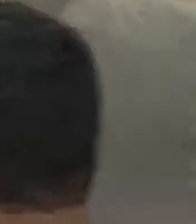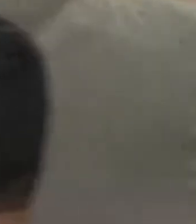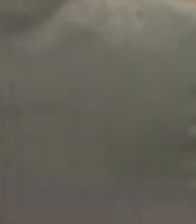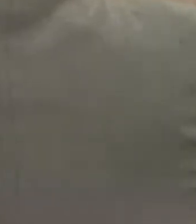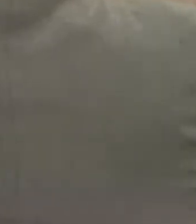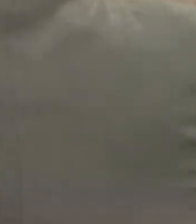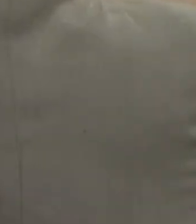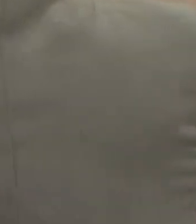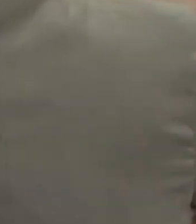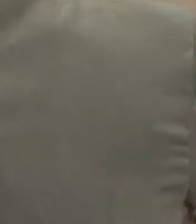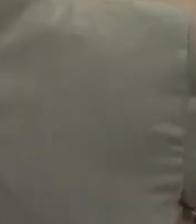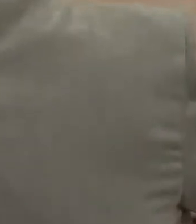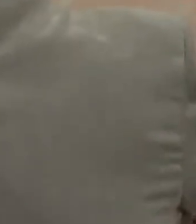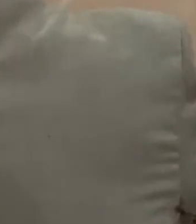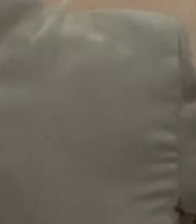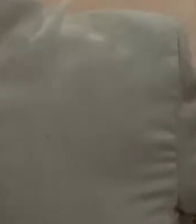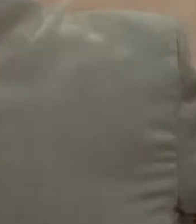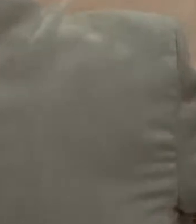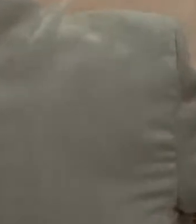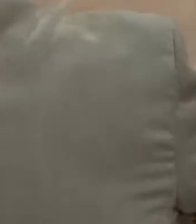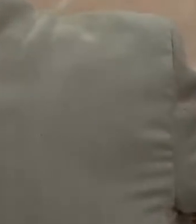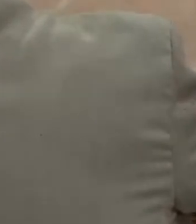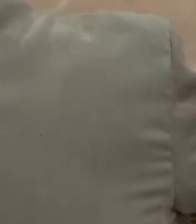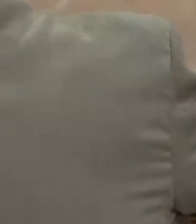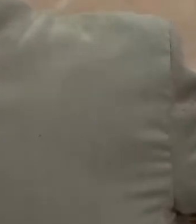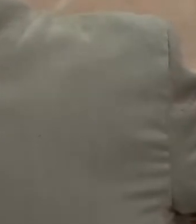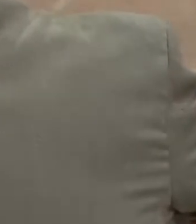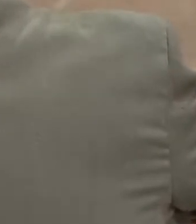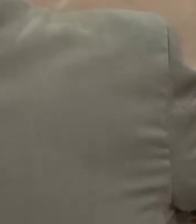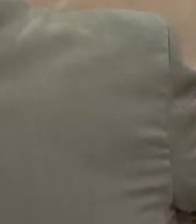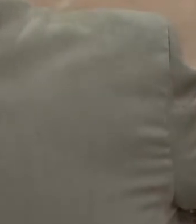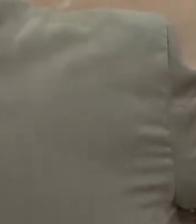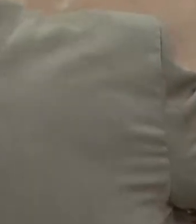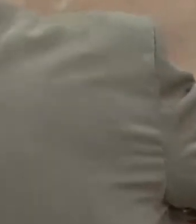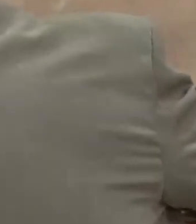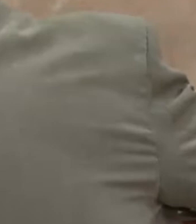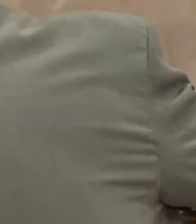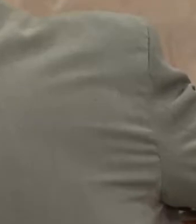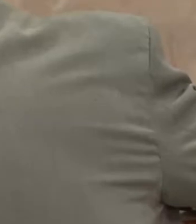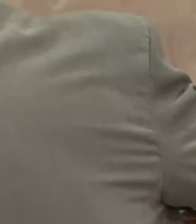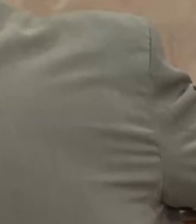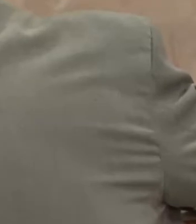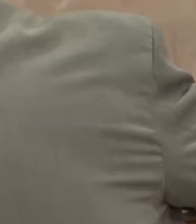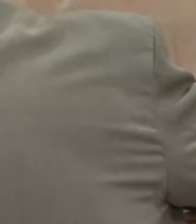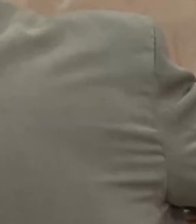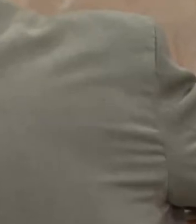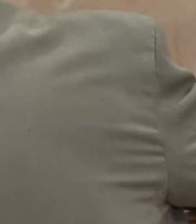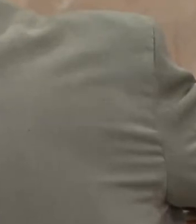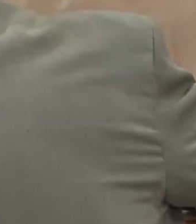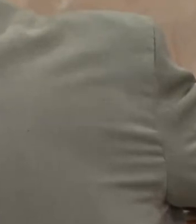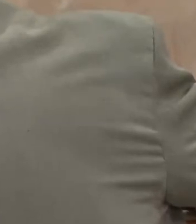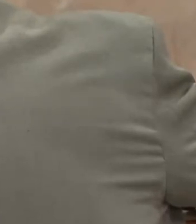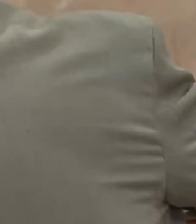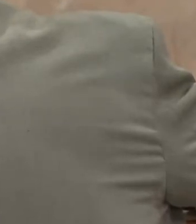Senhor presidente, boa tarde. 21 vereadores presentes, senhor presidente.